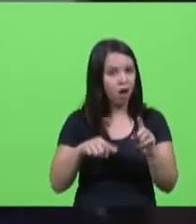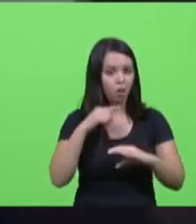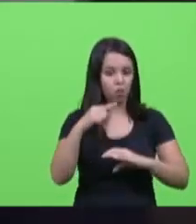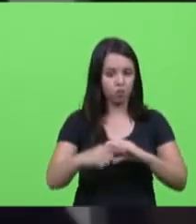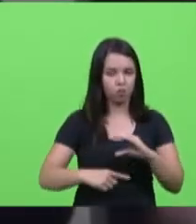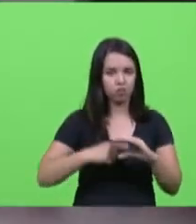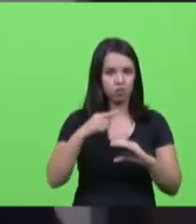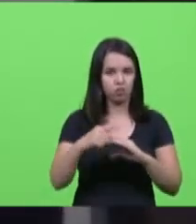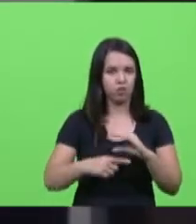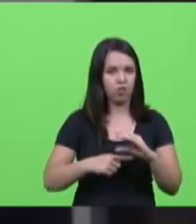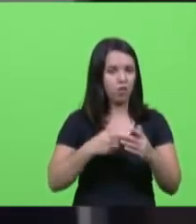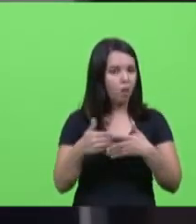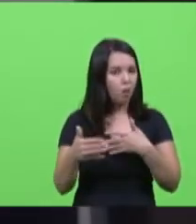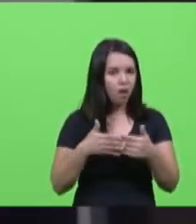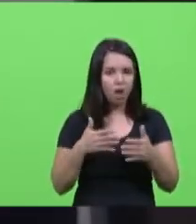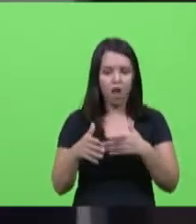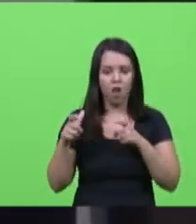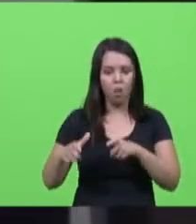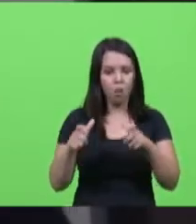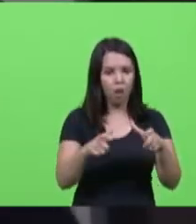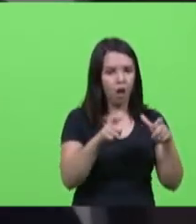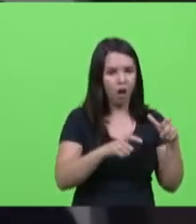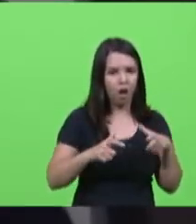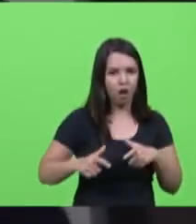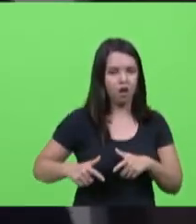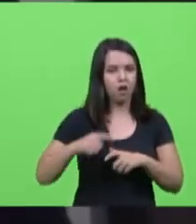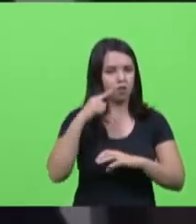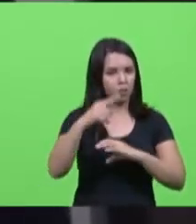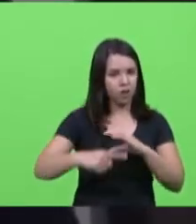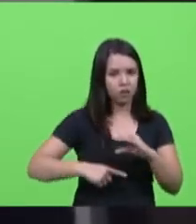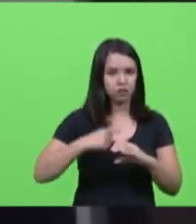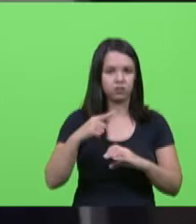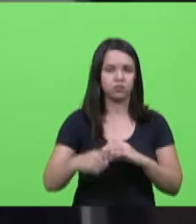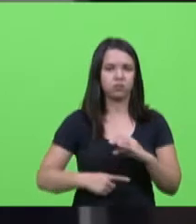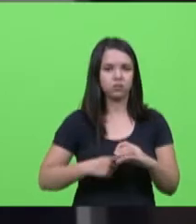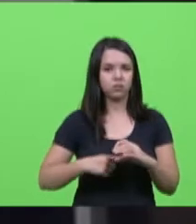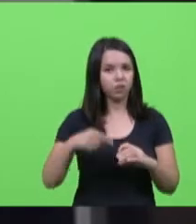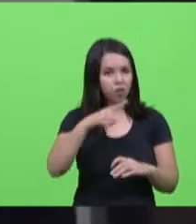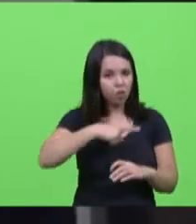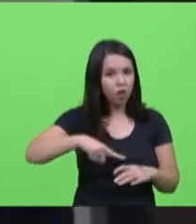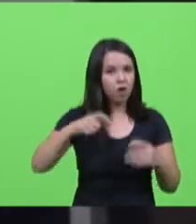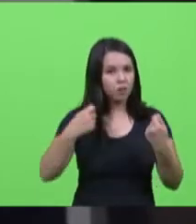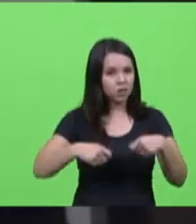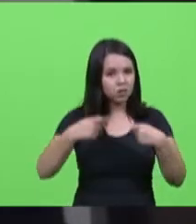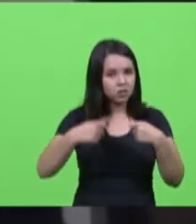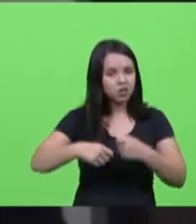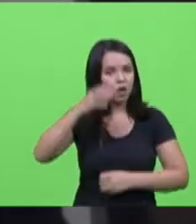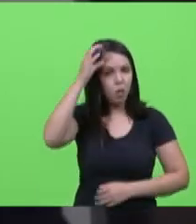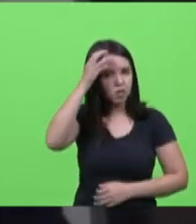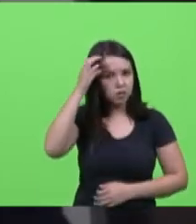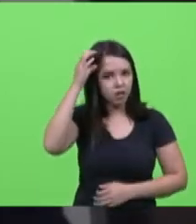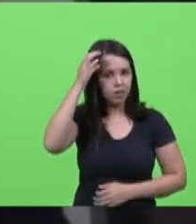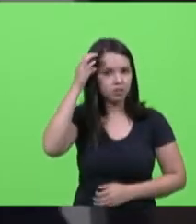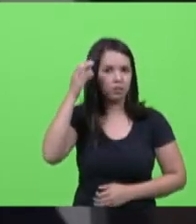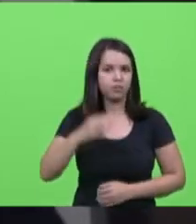qualquer parte do planeta nesse momento. E isso tem que nos levar à consciência.